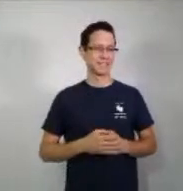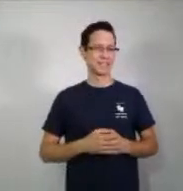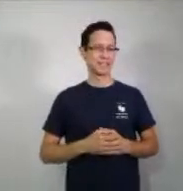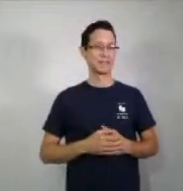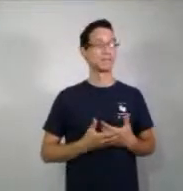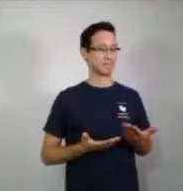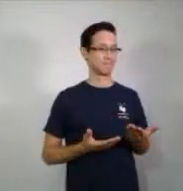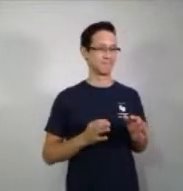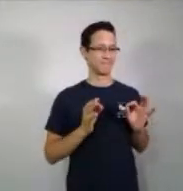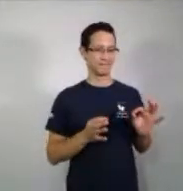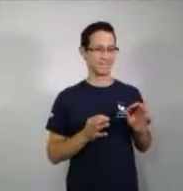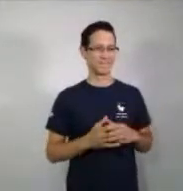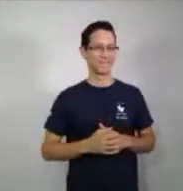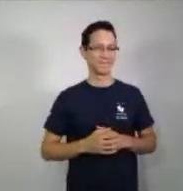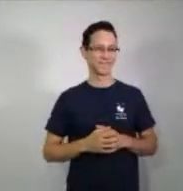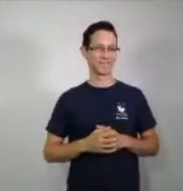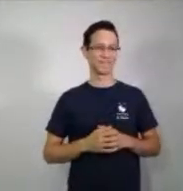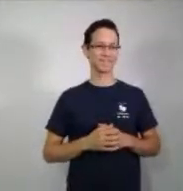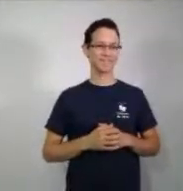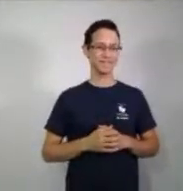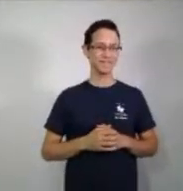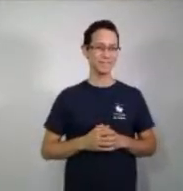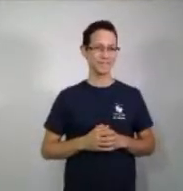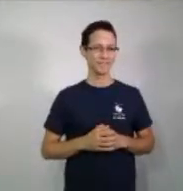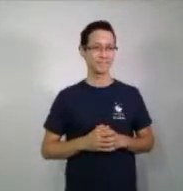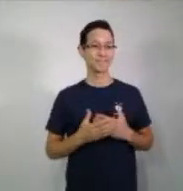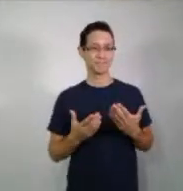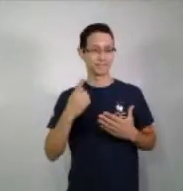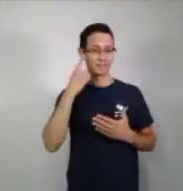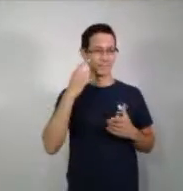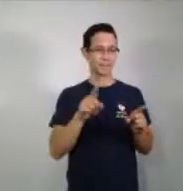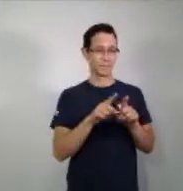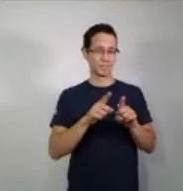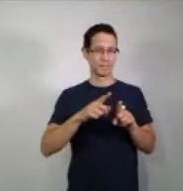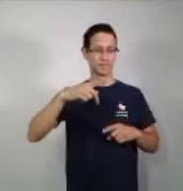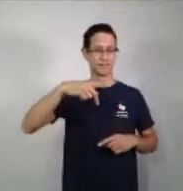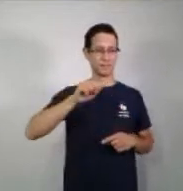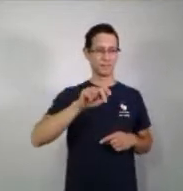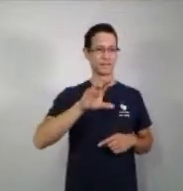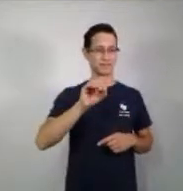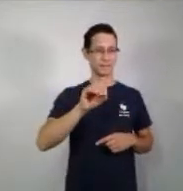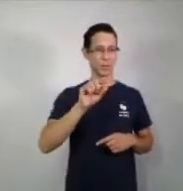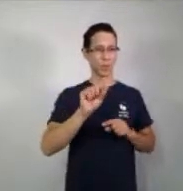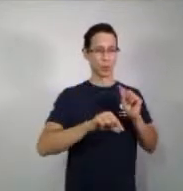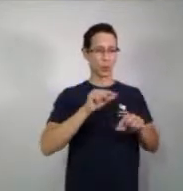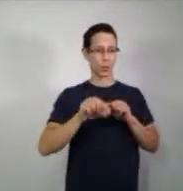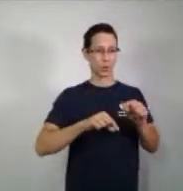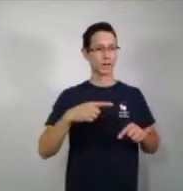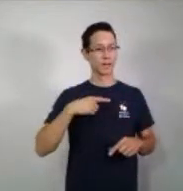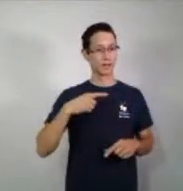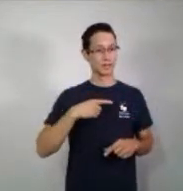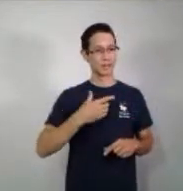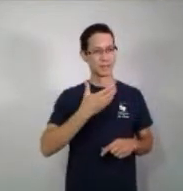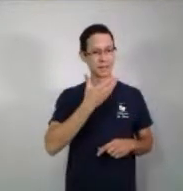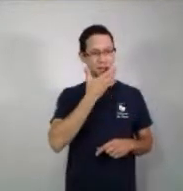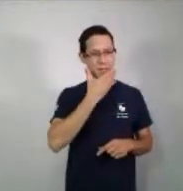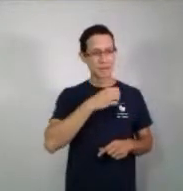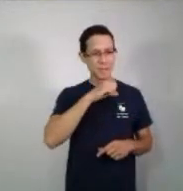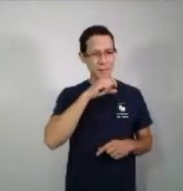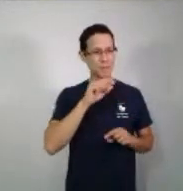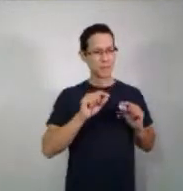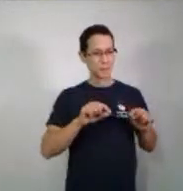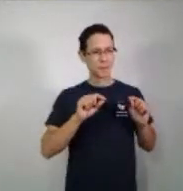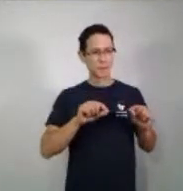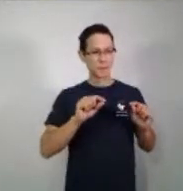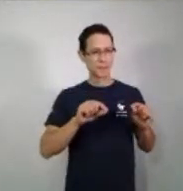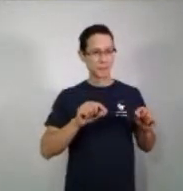Então tá, né? Então tá. A ideia também do Paulo é ter tido um pai livreiro, né? Que acho que, assim, eu sou suspeita para